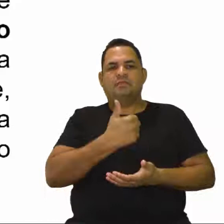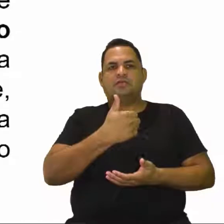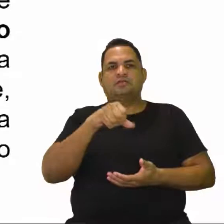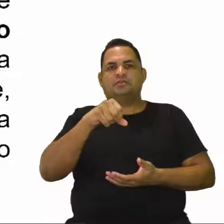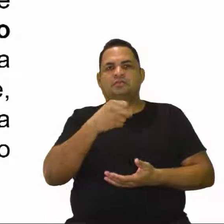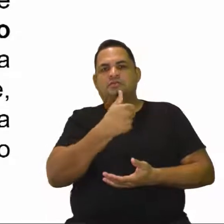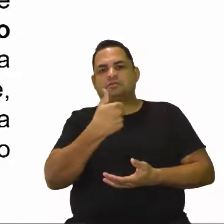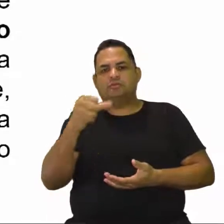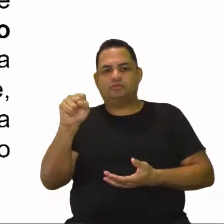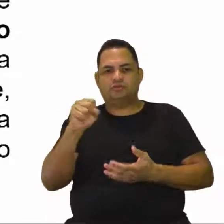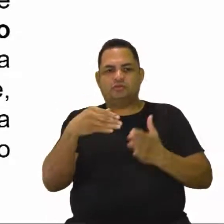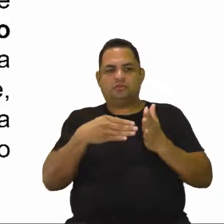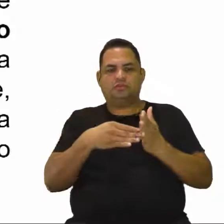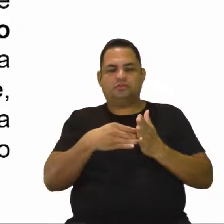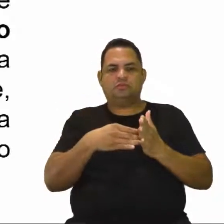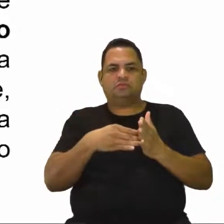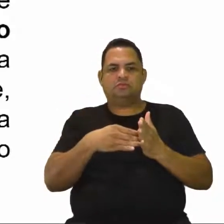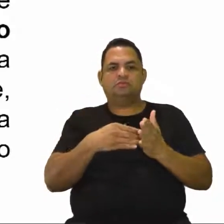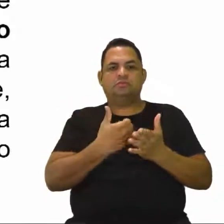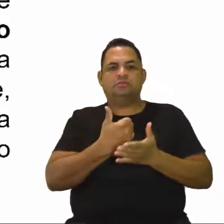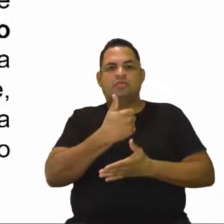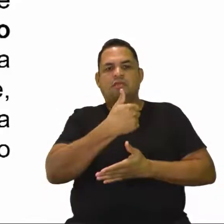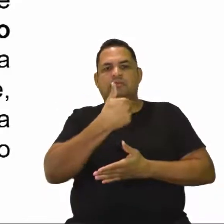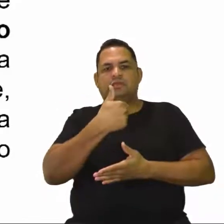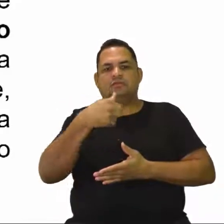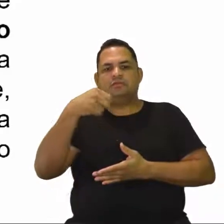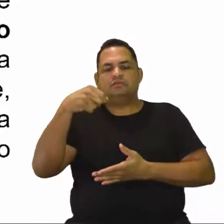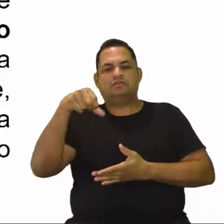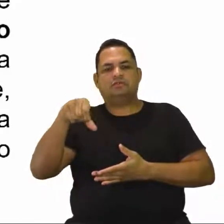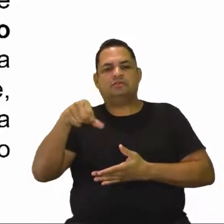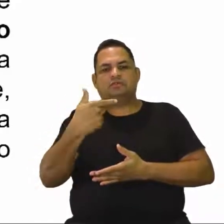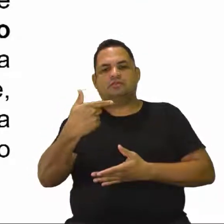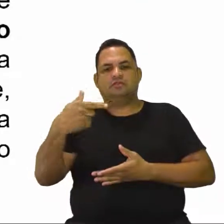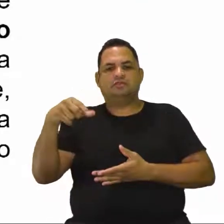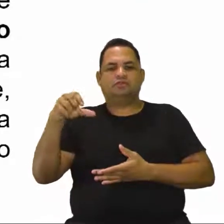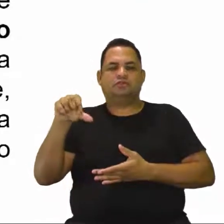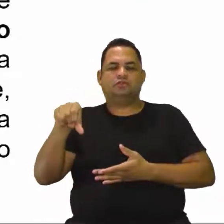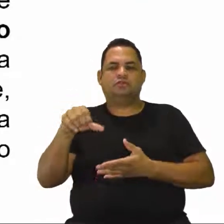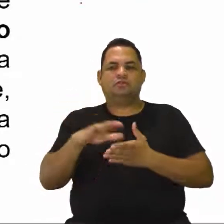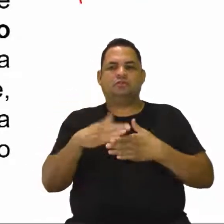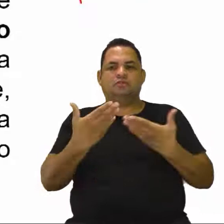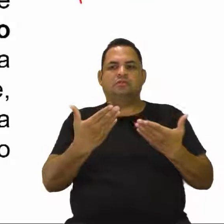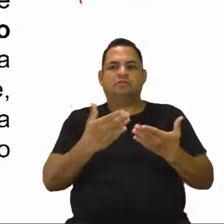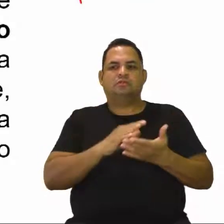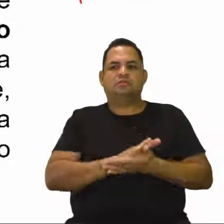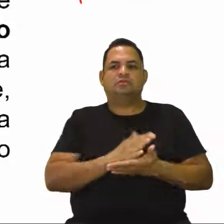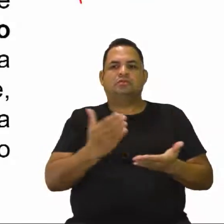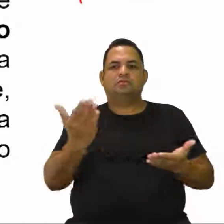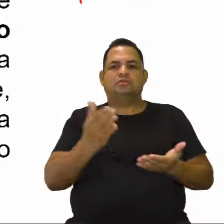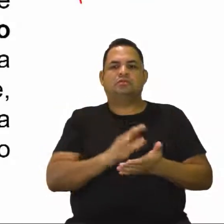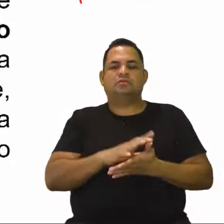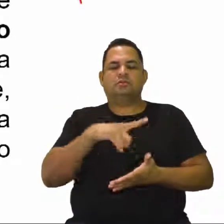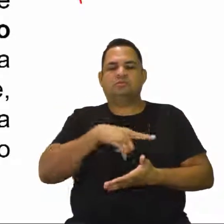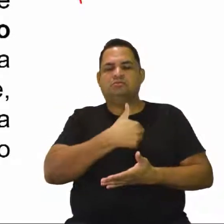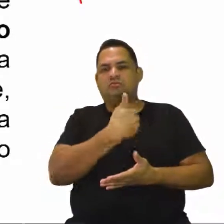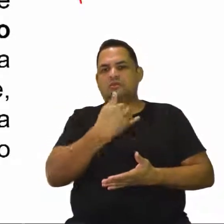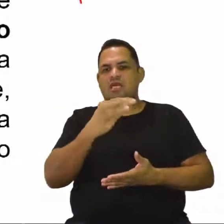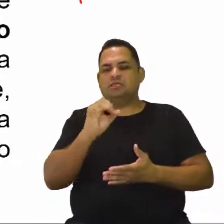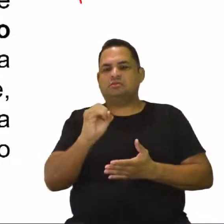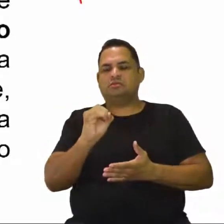1918 para 1929, aí, colocar de 19 a 29, eu tenho 10